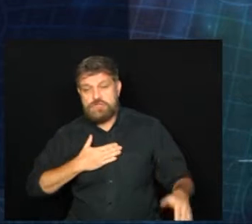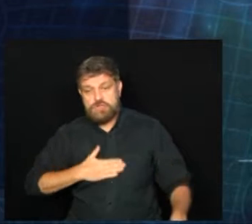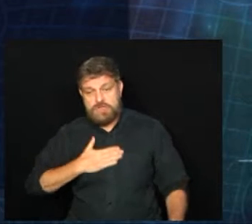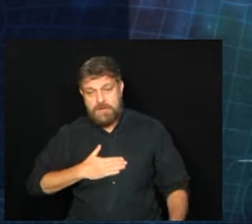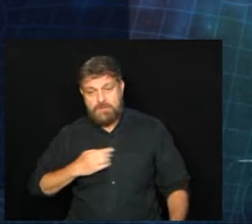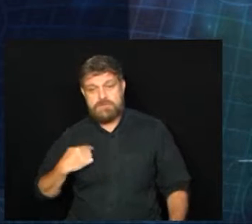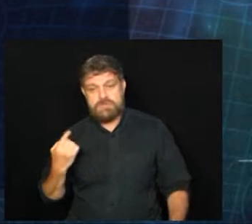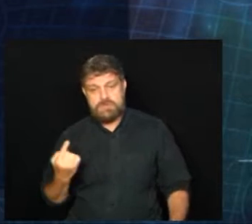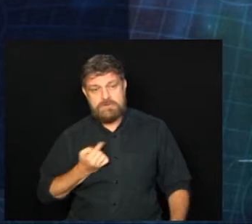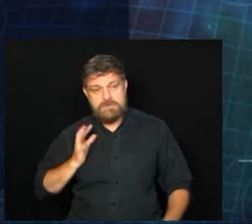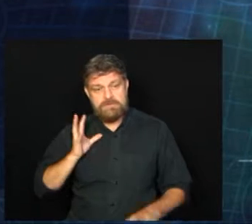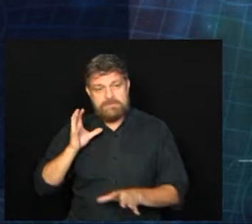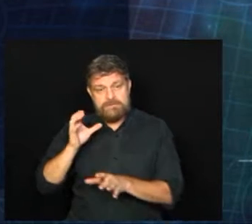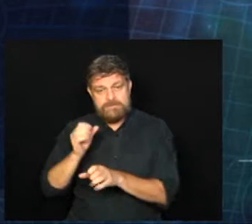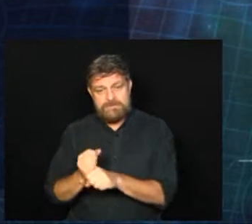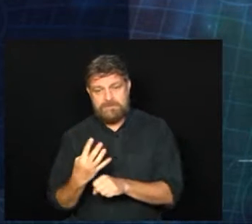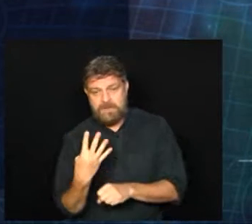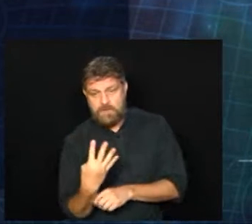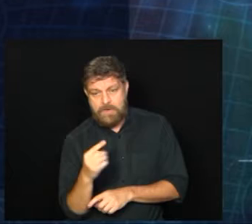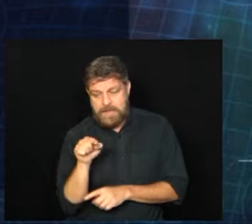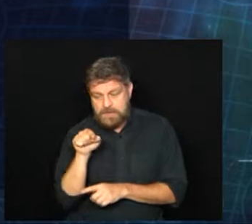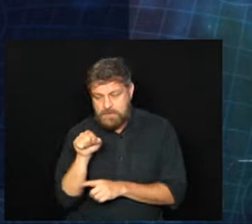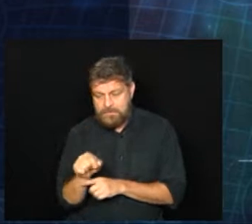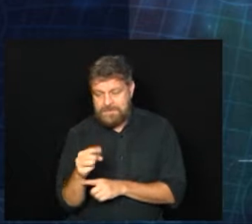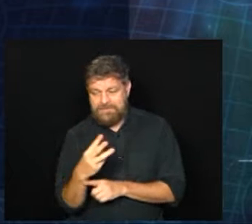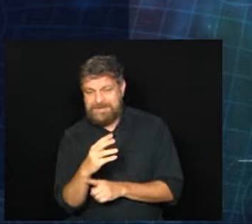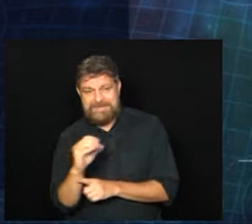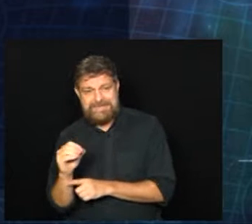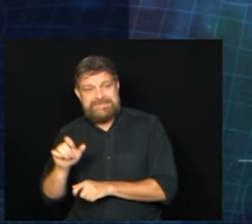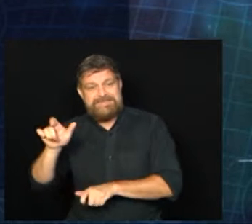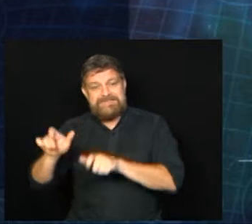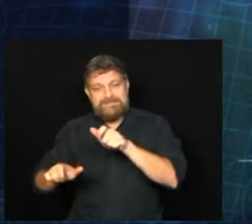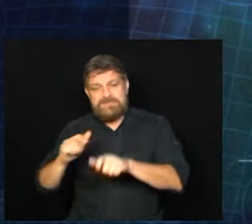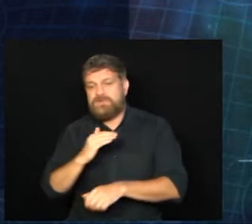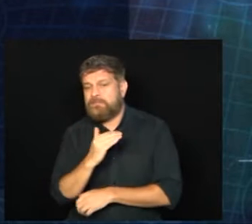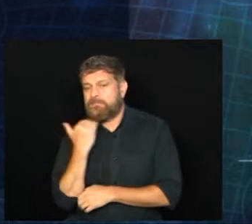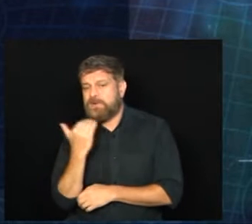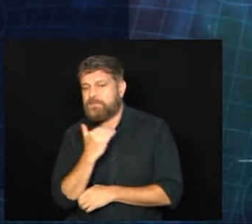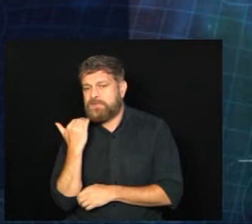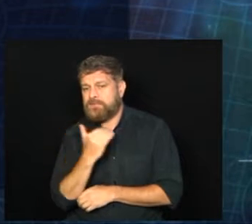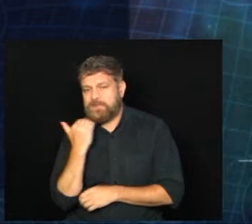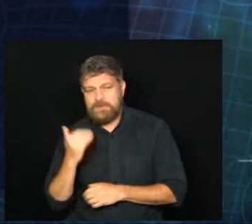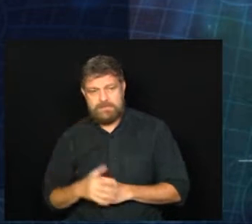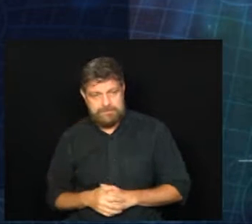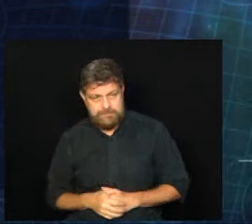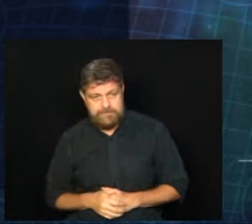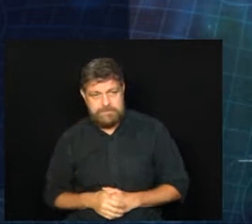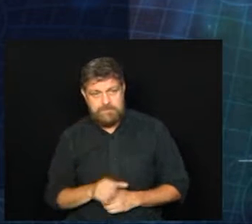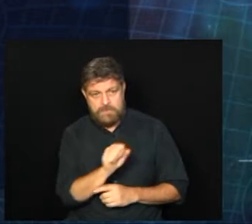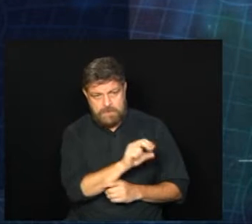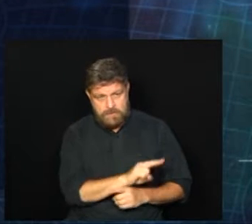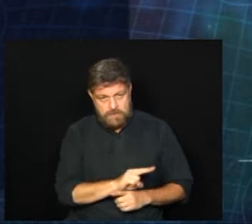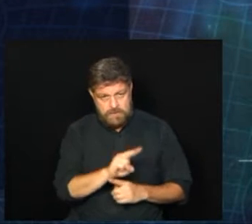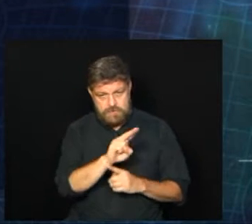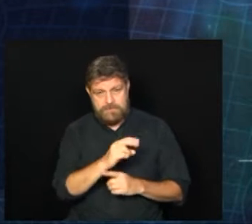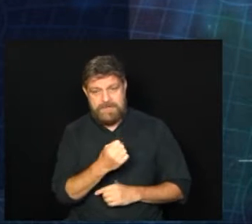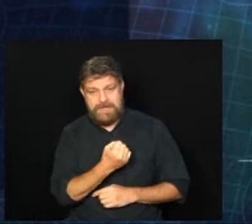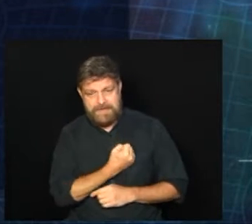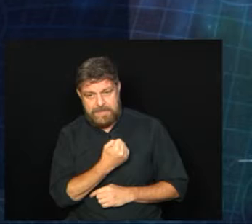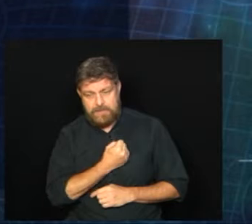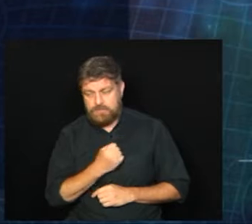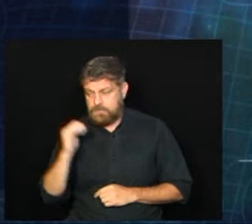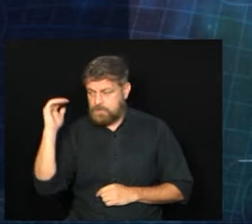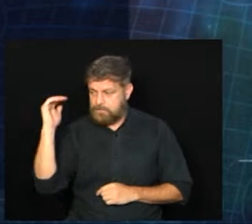nós completamos, então, 4.300 mortes devido à Covid. Sumaré, 958,